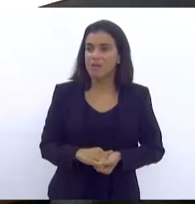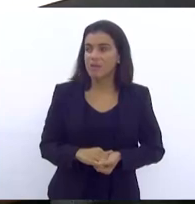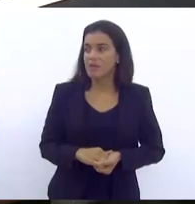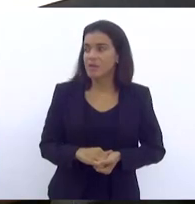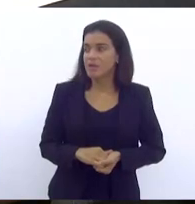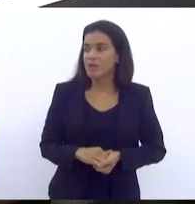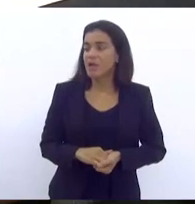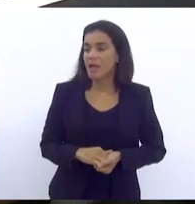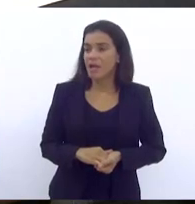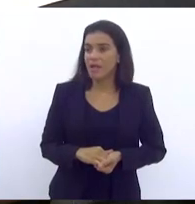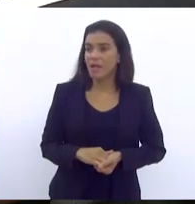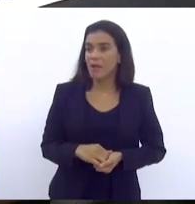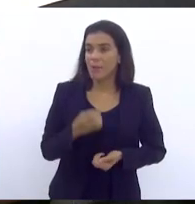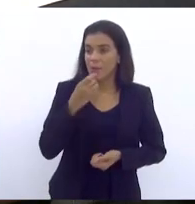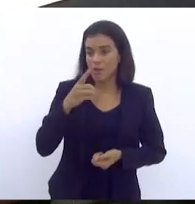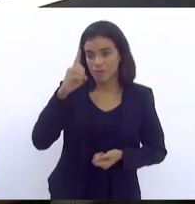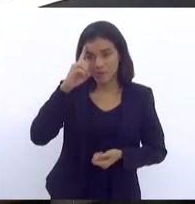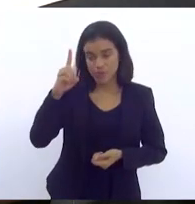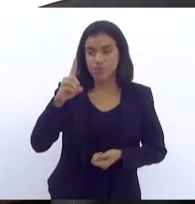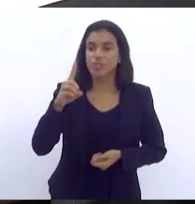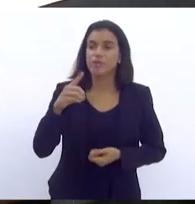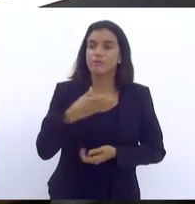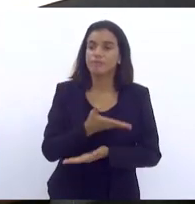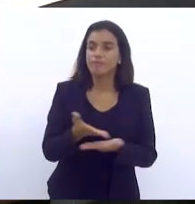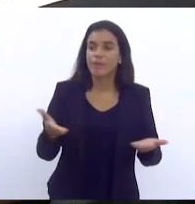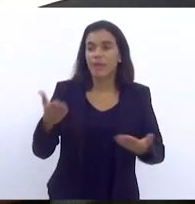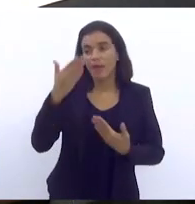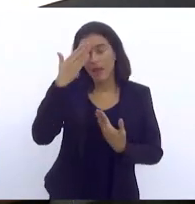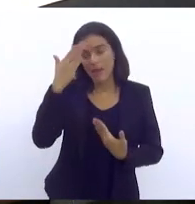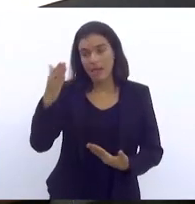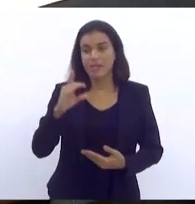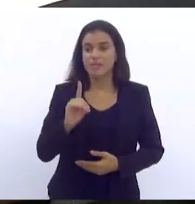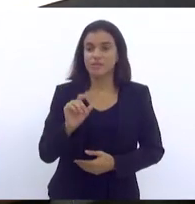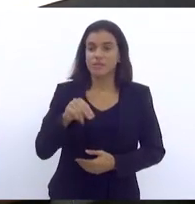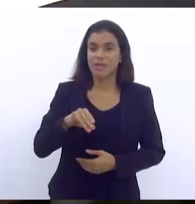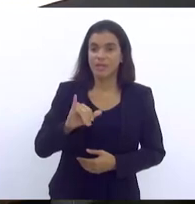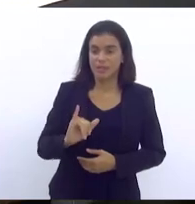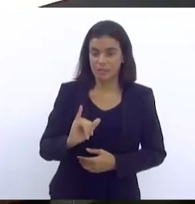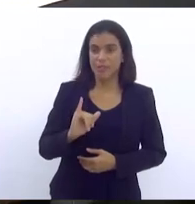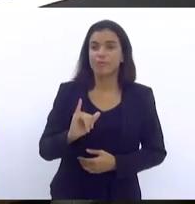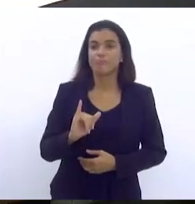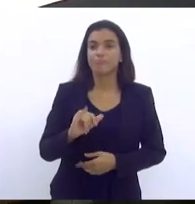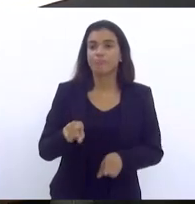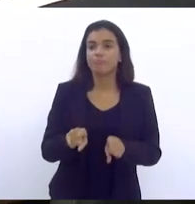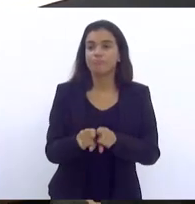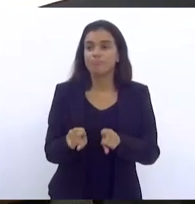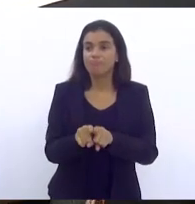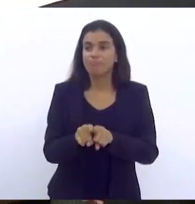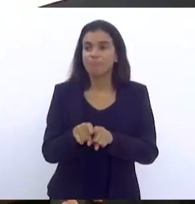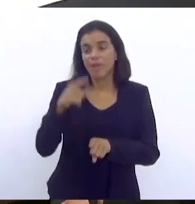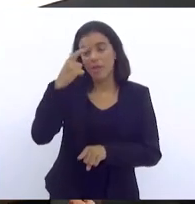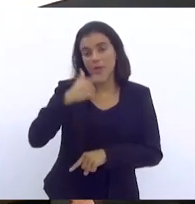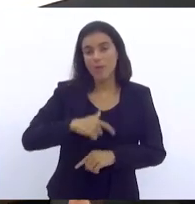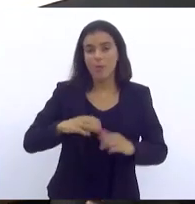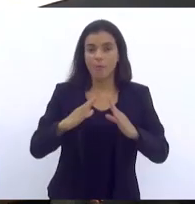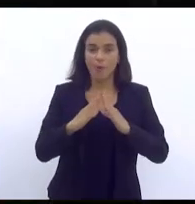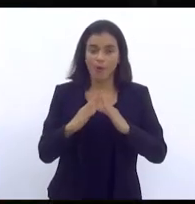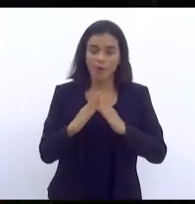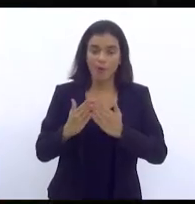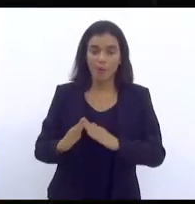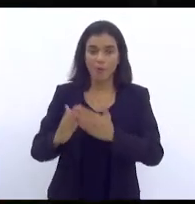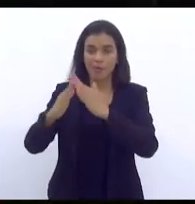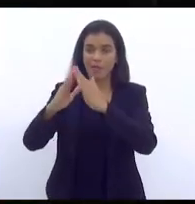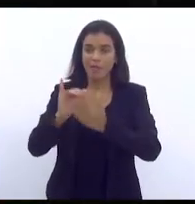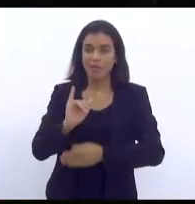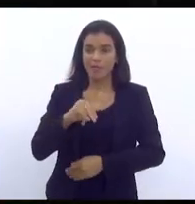indiana Bom dia a todos agradeço a Dani pelo convite parabenizo a mesa eu sou moradora da há